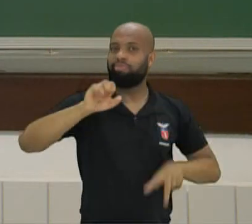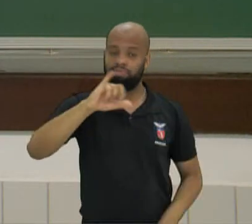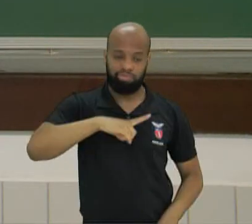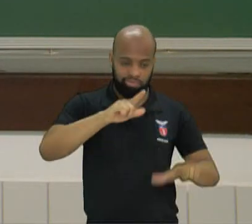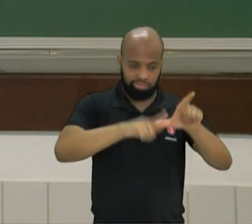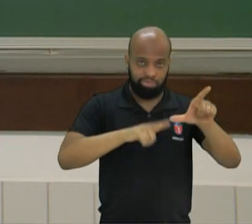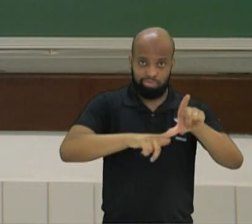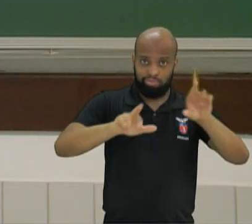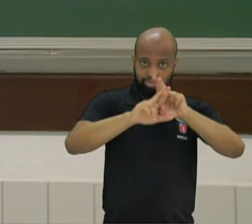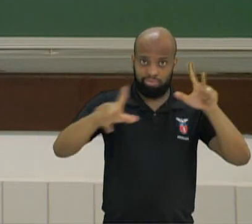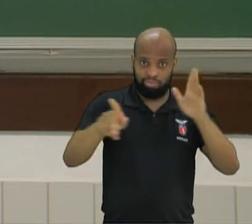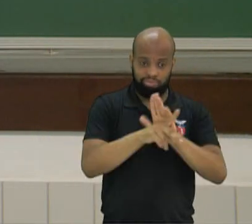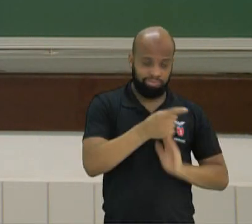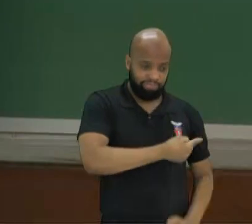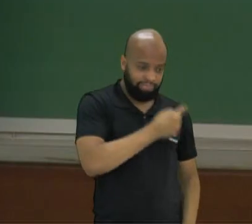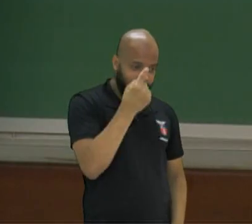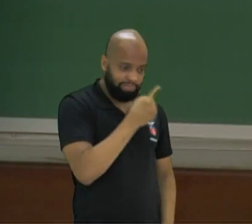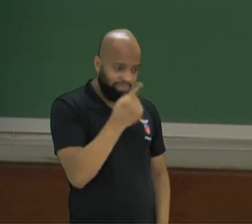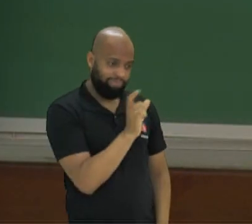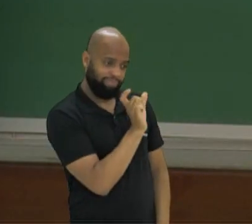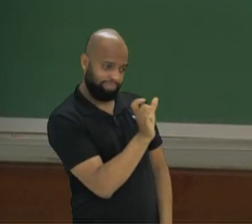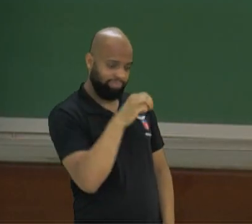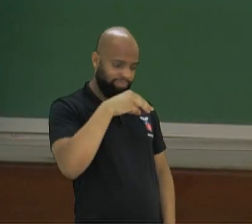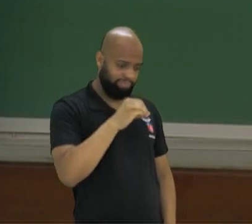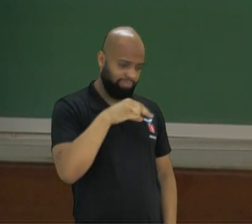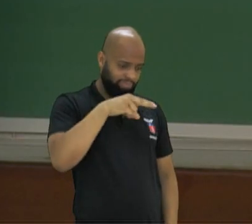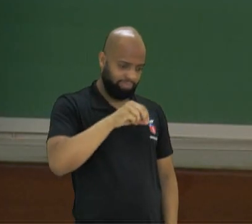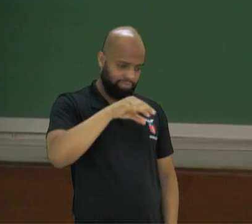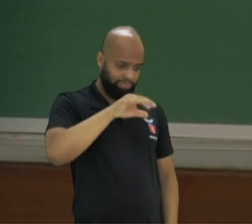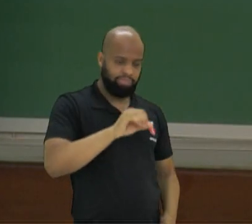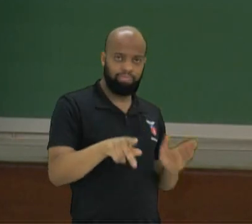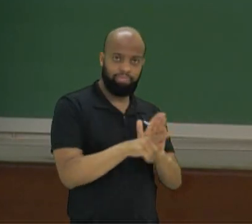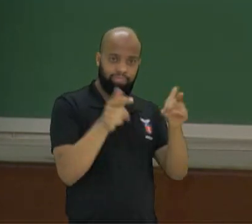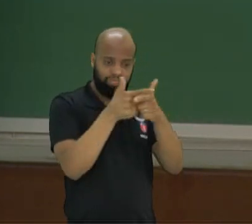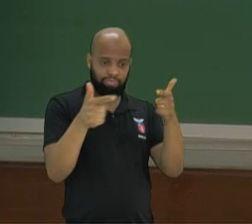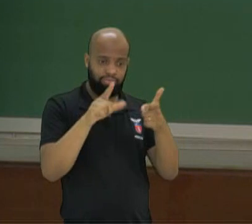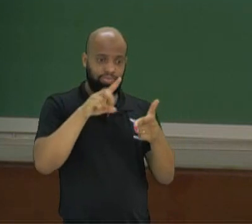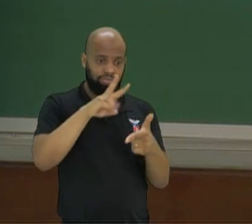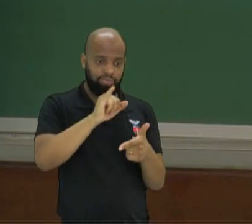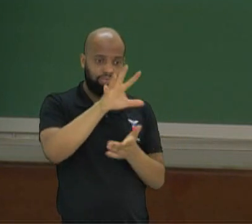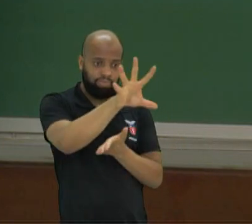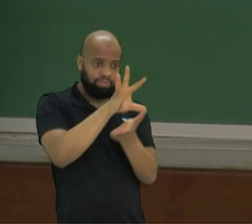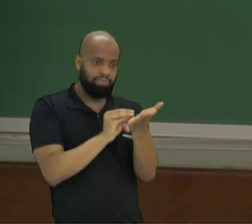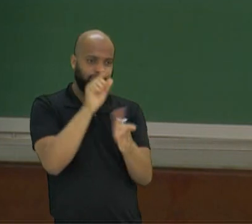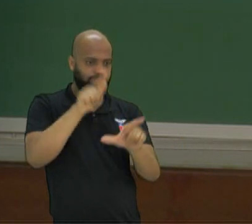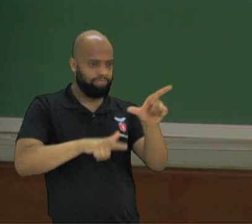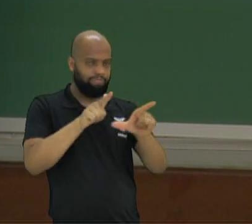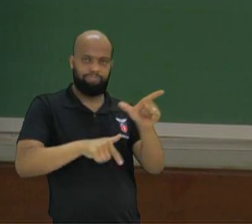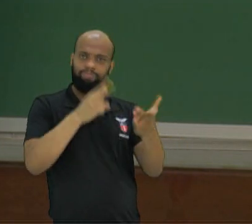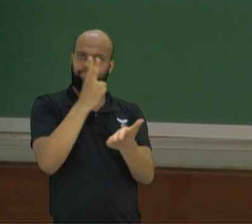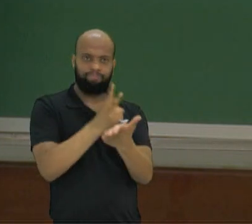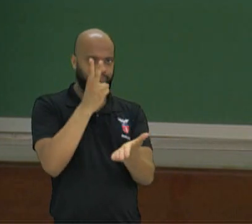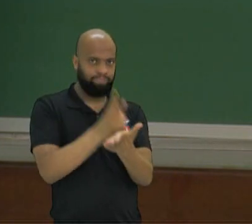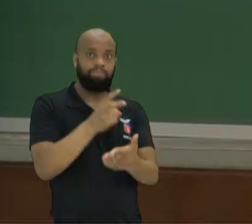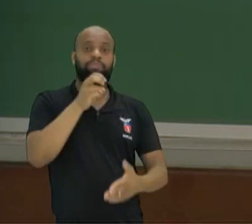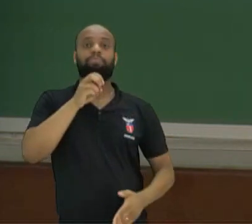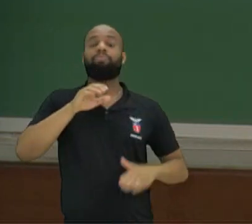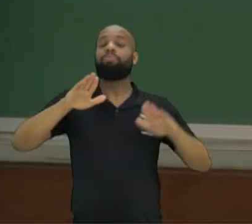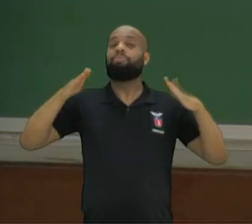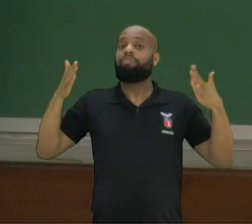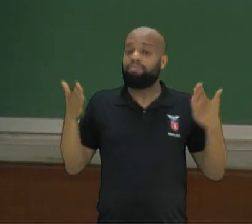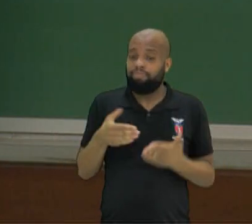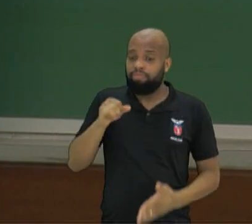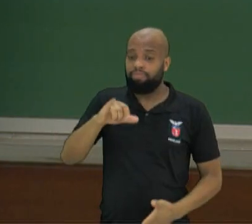no dividendo, ou seja, no primeiro monômio da divisão, o que eu faço? Eu repito a letra normal, sem problema nenhum. Agora, se a